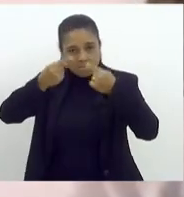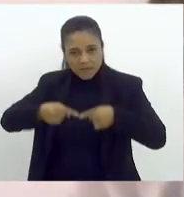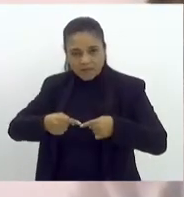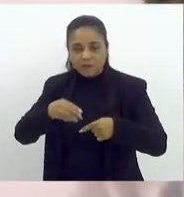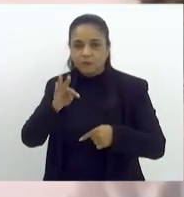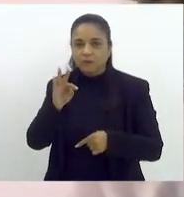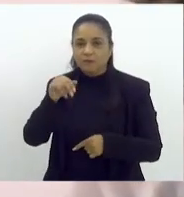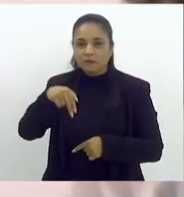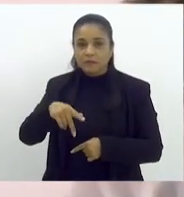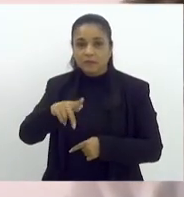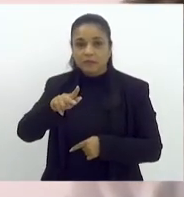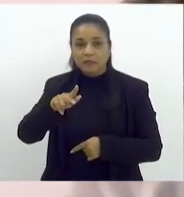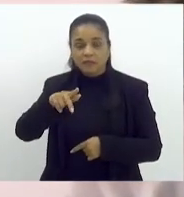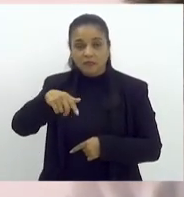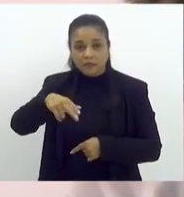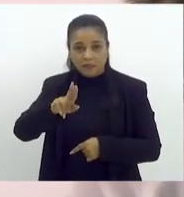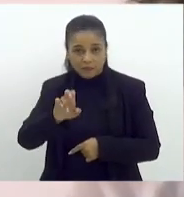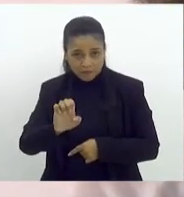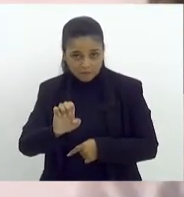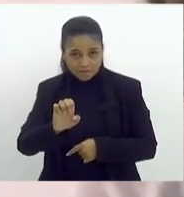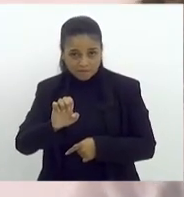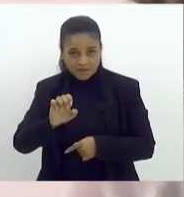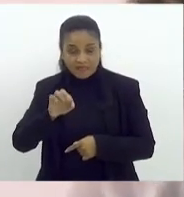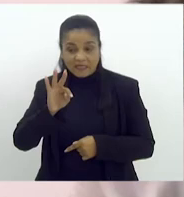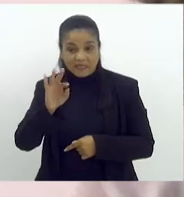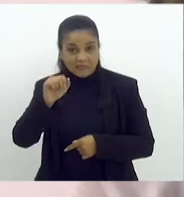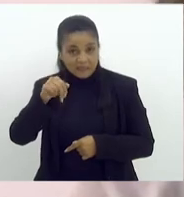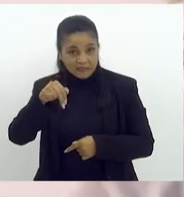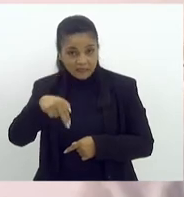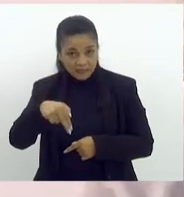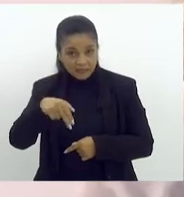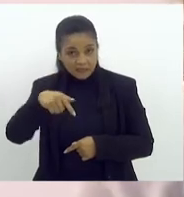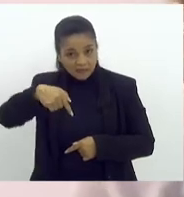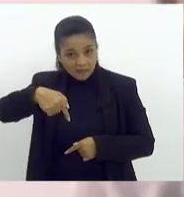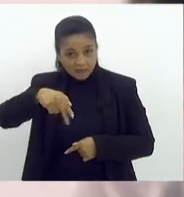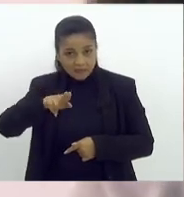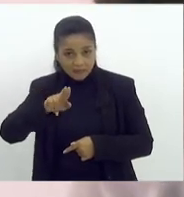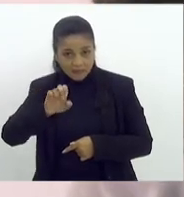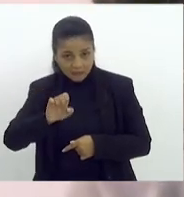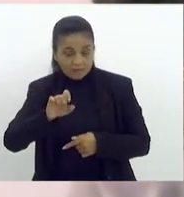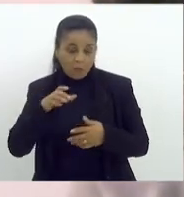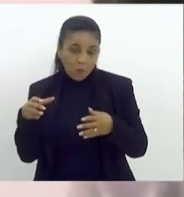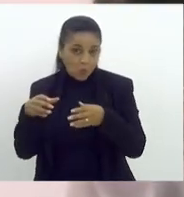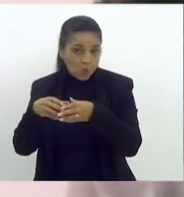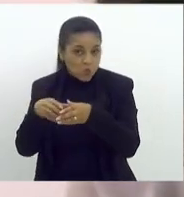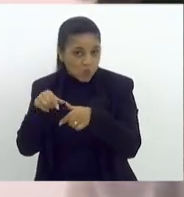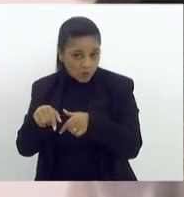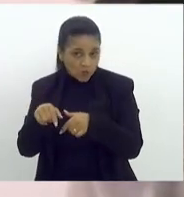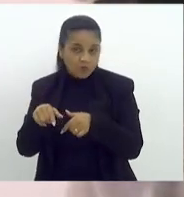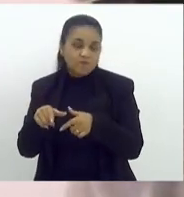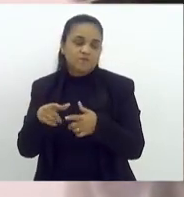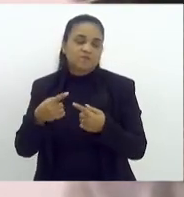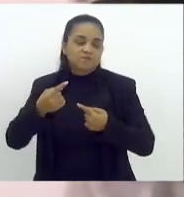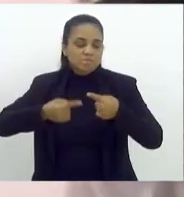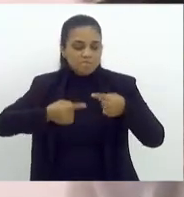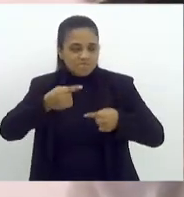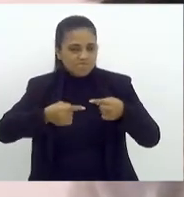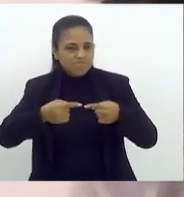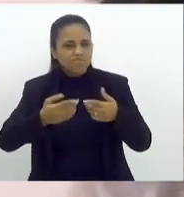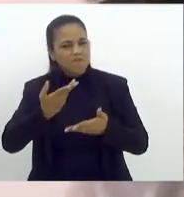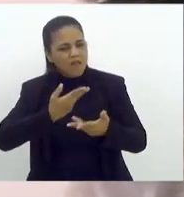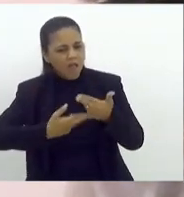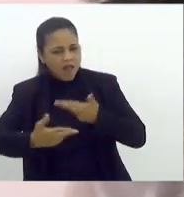tanque né lá da minha cidade a galera que inclusive nós temos uma relação muito próxima